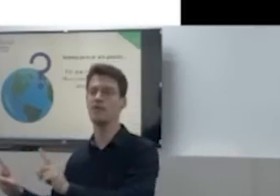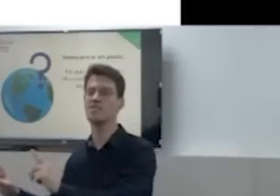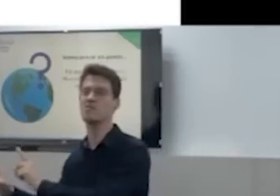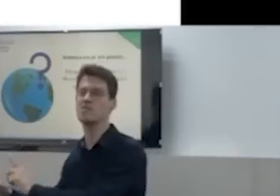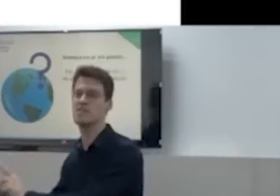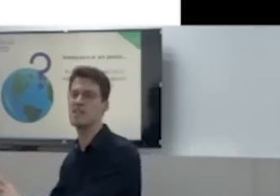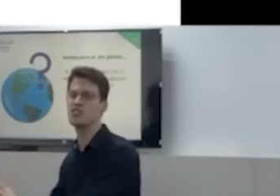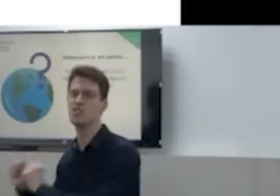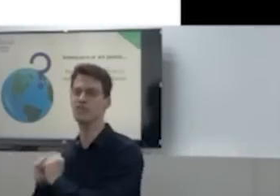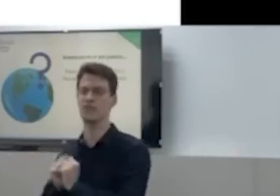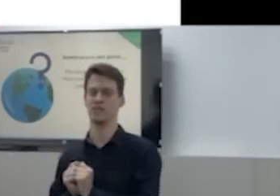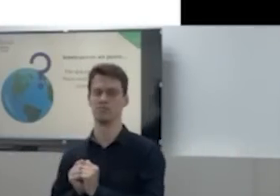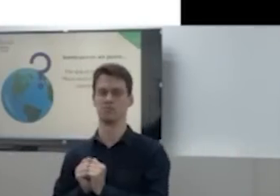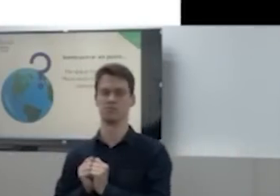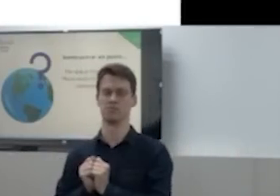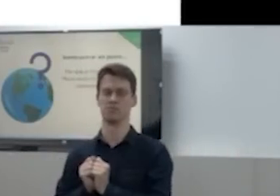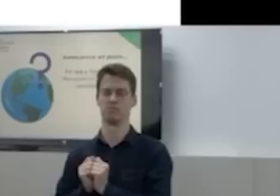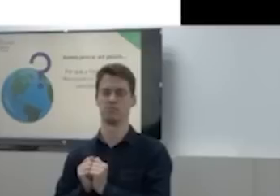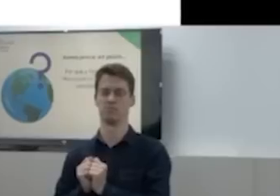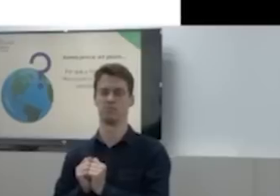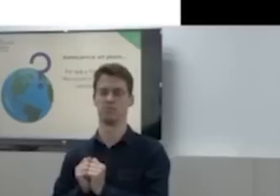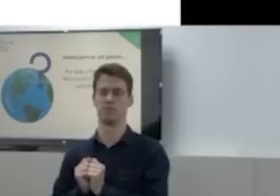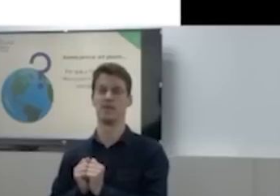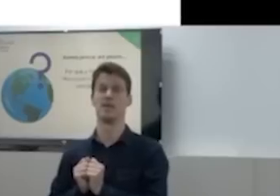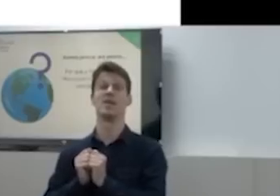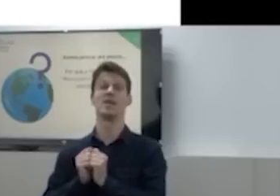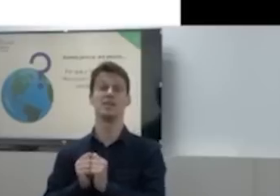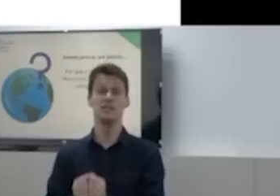tem comprovação científica.